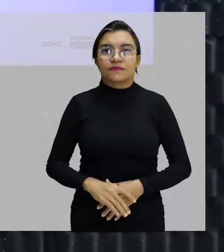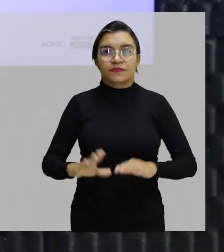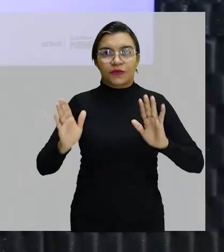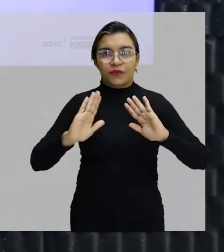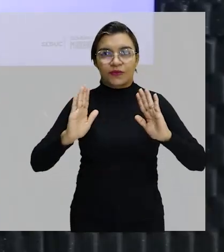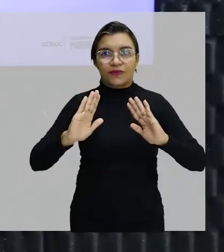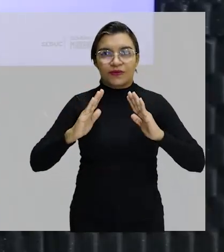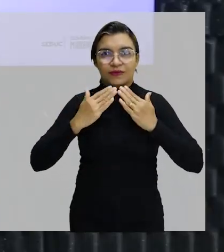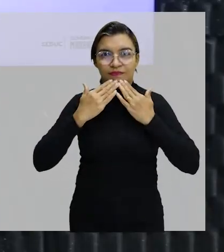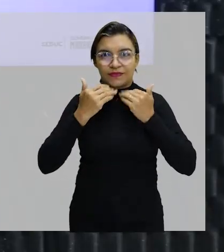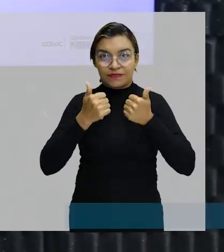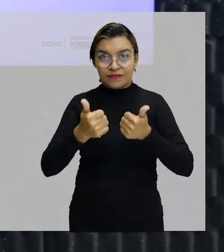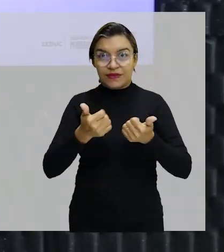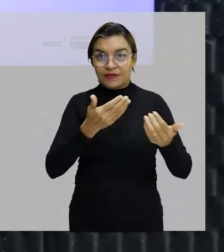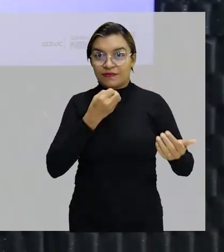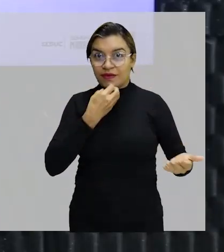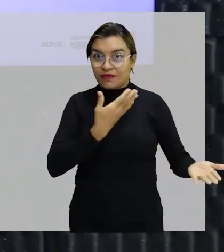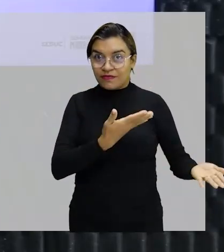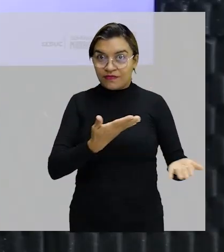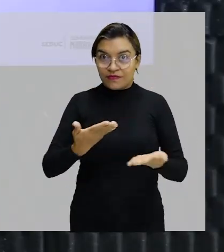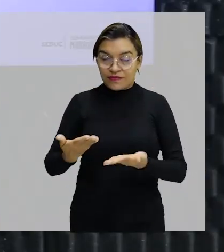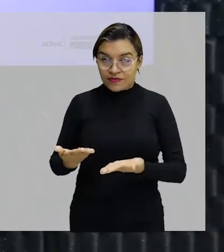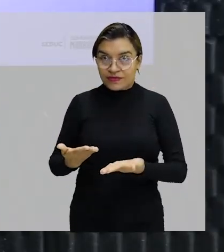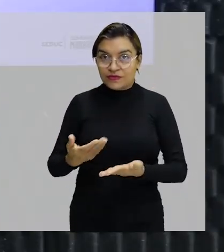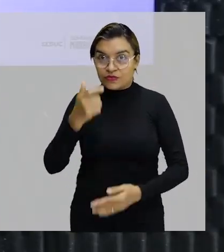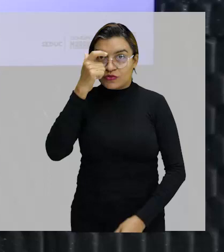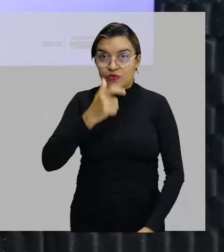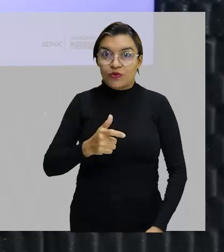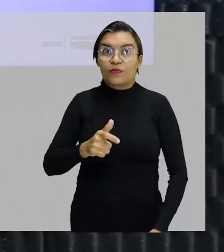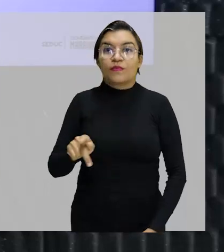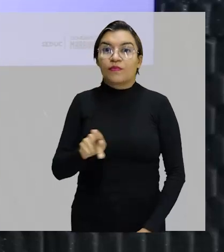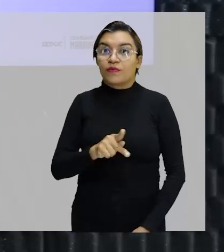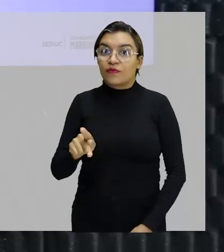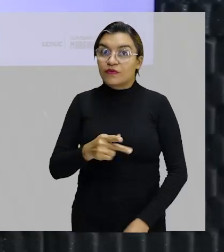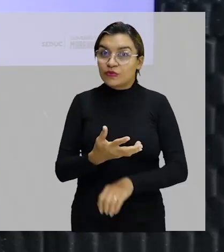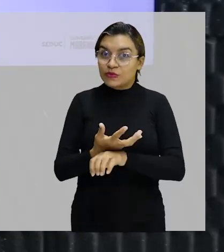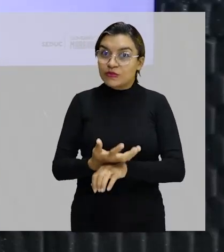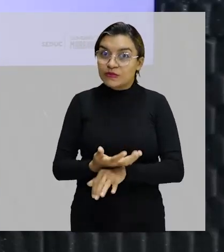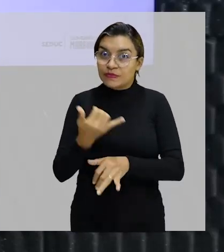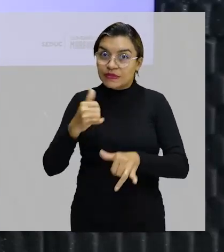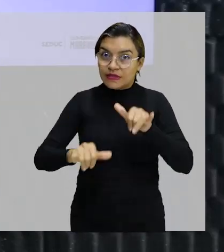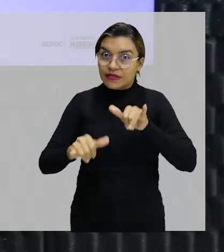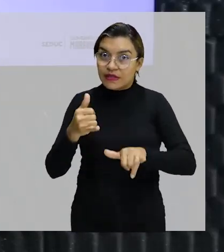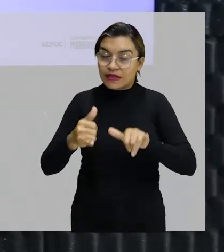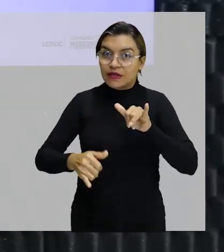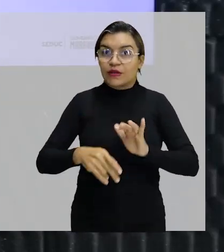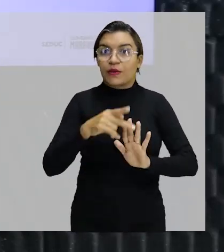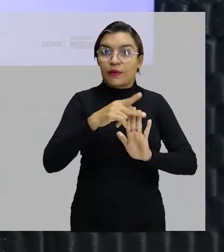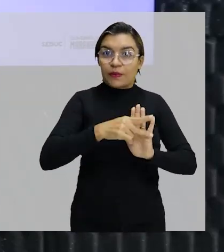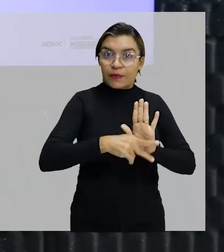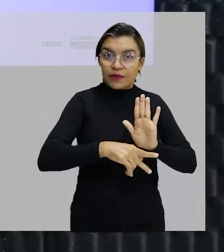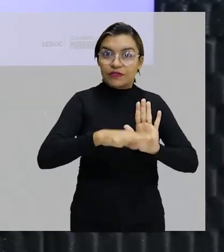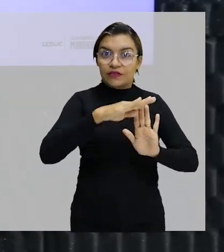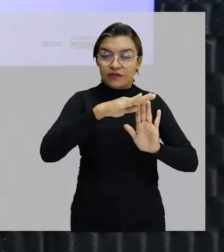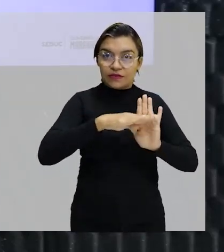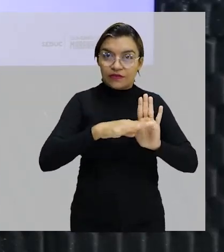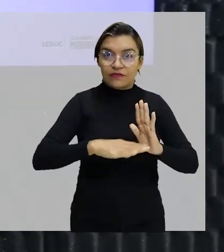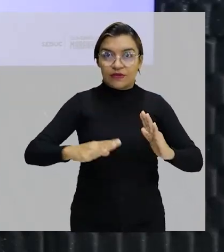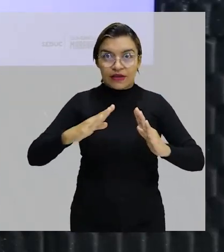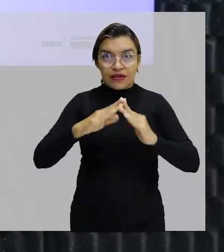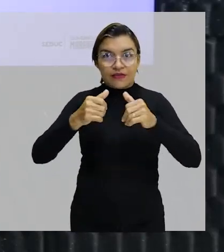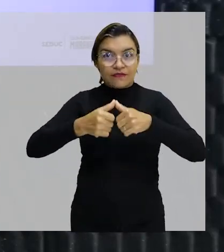Olá, turma, sejam todos bem-vindos. Professor Alex, disciplina Química, mais uma aula do nosso projeto Fique em Casa